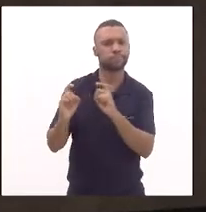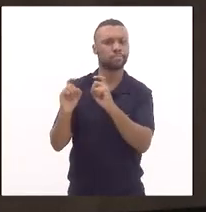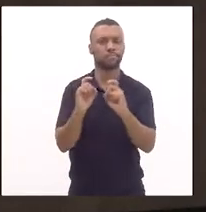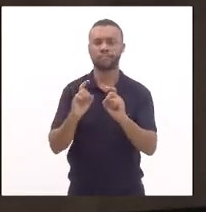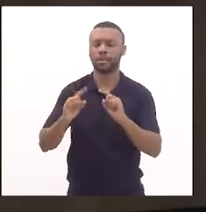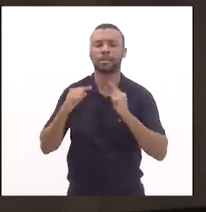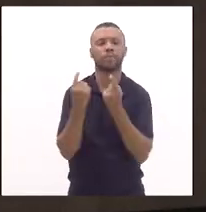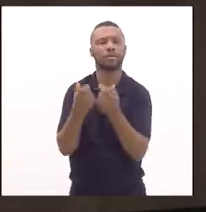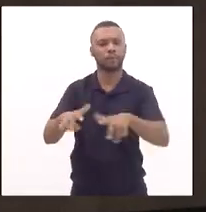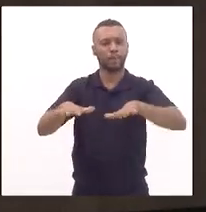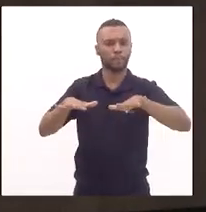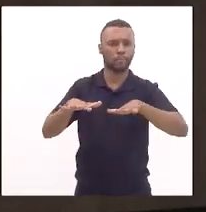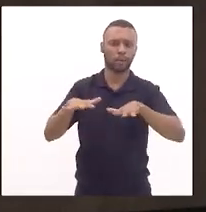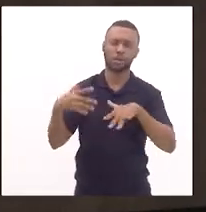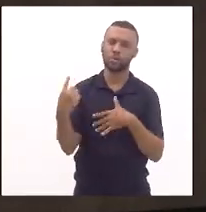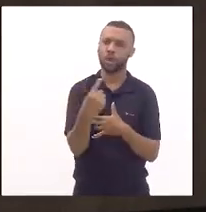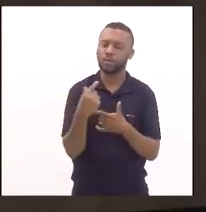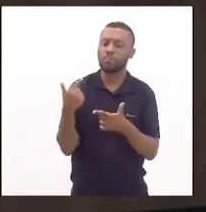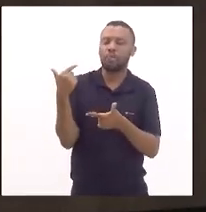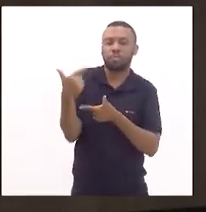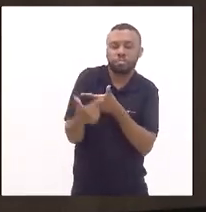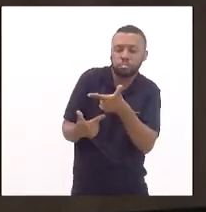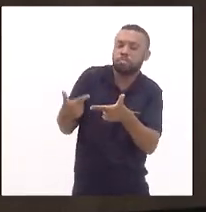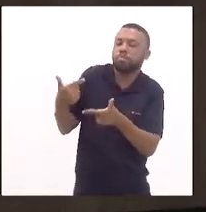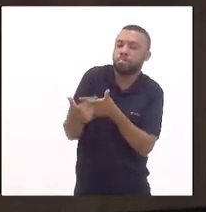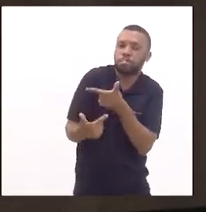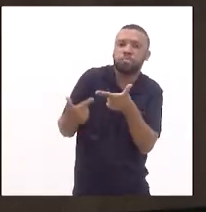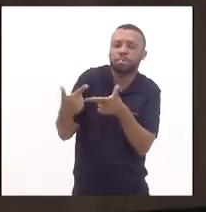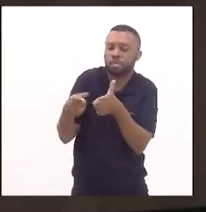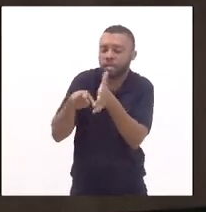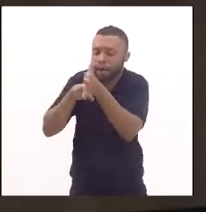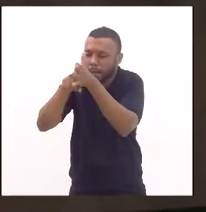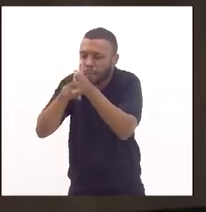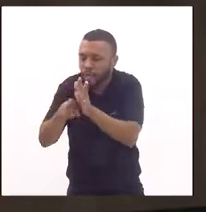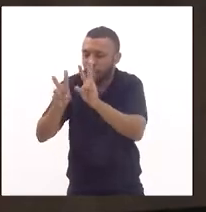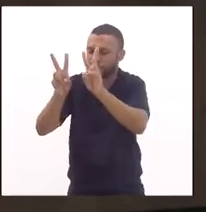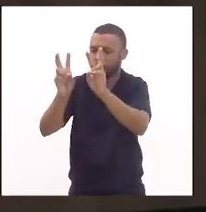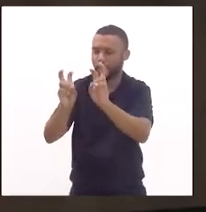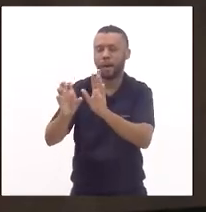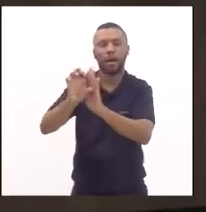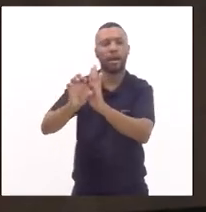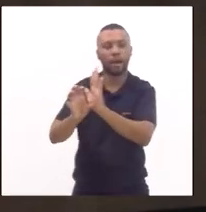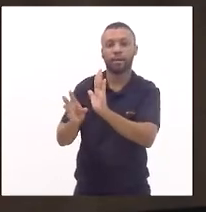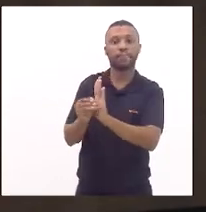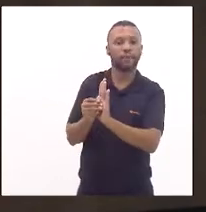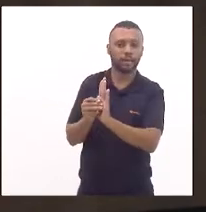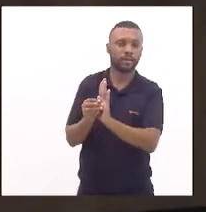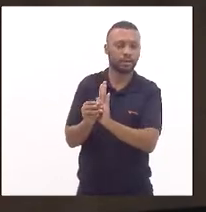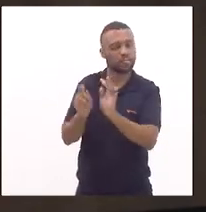o tanto quanto nós nos debruçamos sobre as emendas, para que as emendas